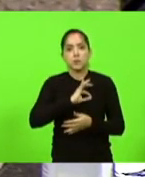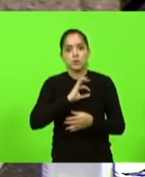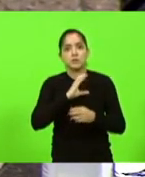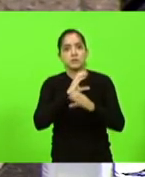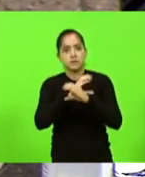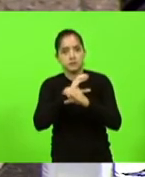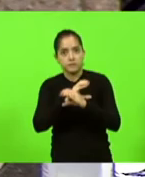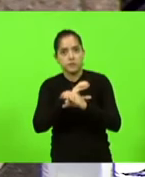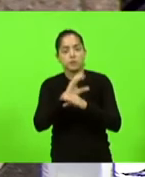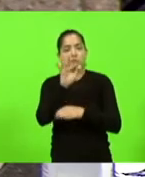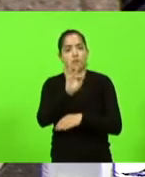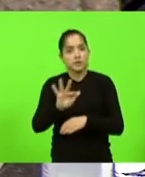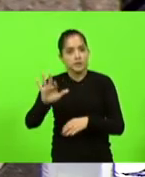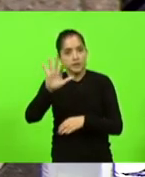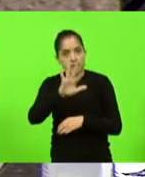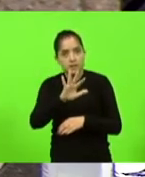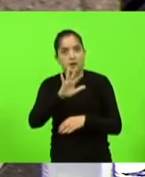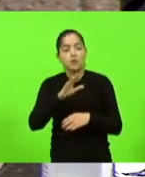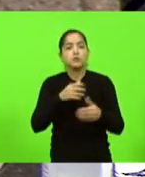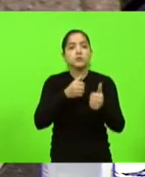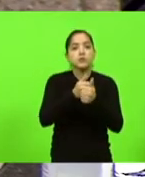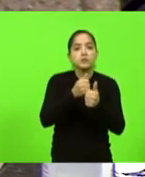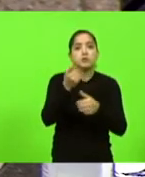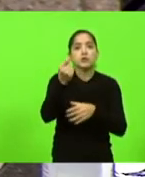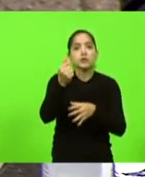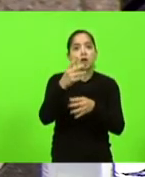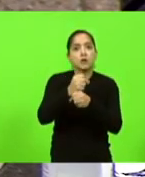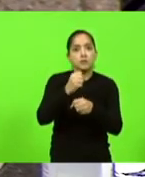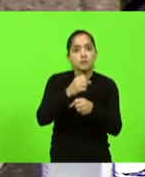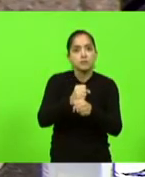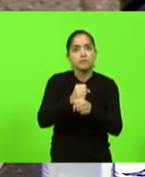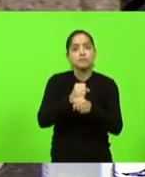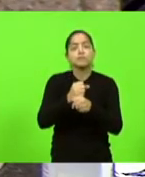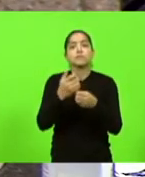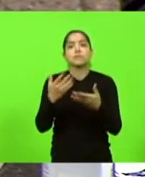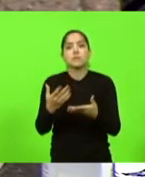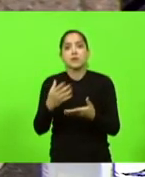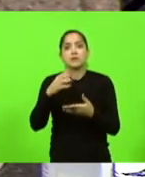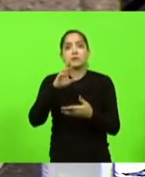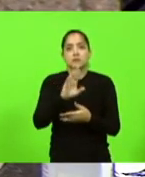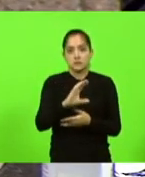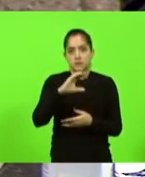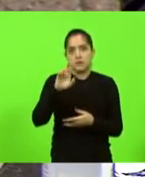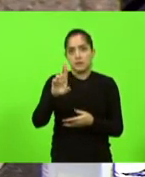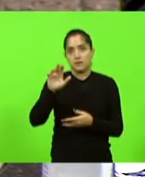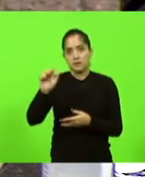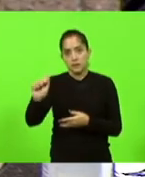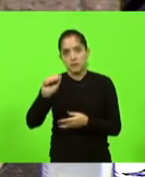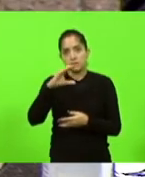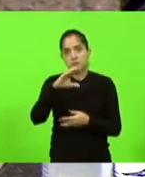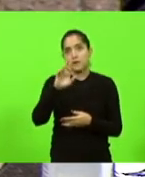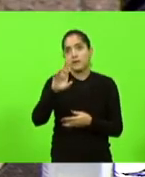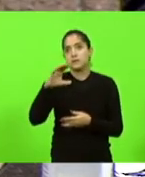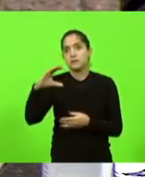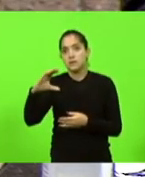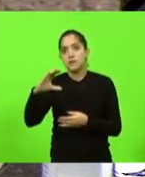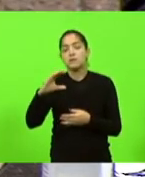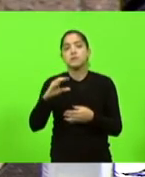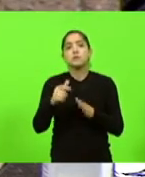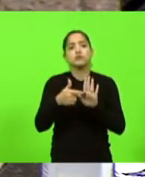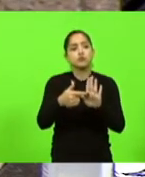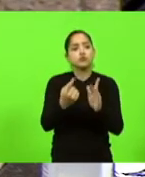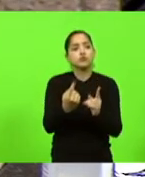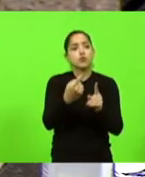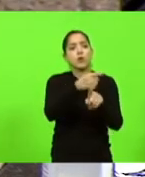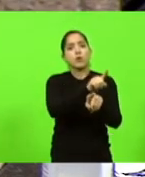da Polícia Federal, Tribunal de Contas do Estado, da ANTAC, do CRA, do CRC, todos eles aqui dando um parecer contrário. Eu